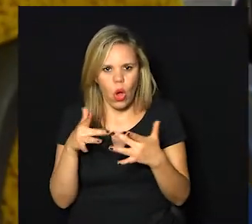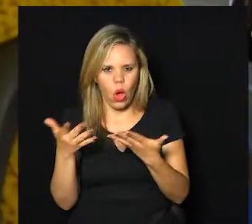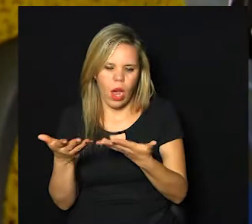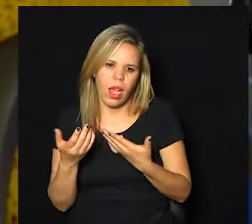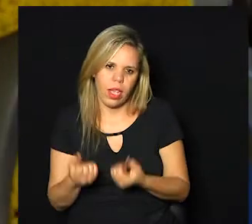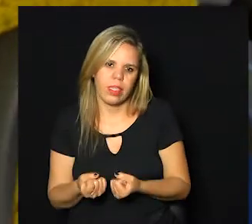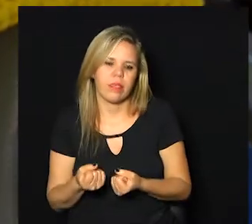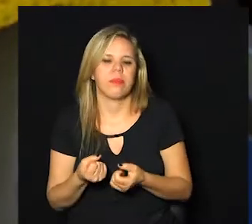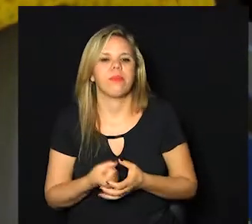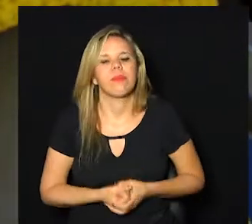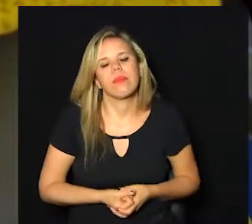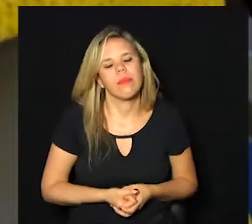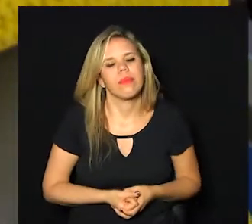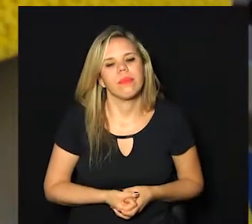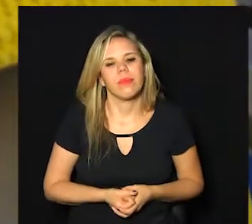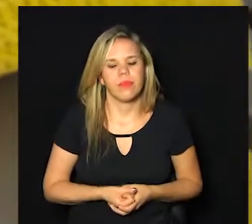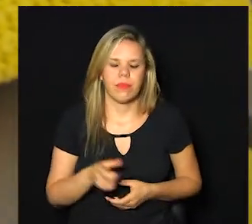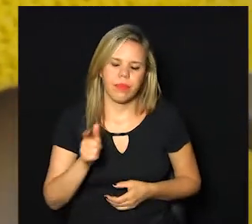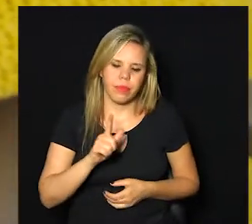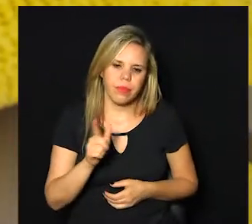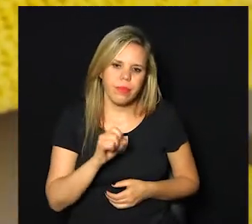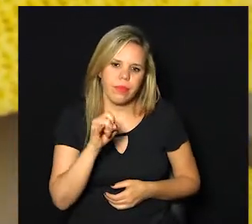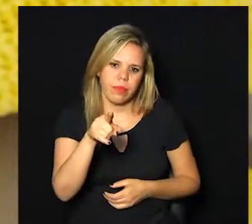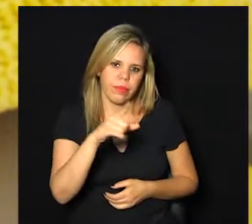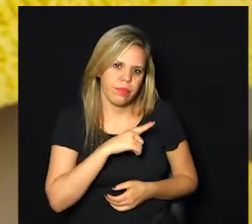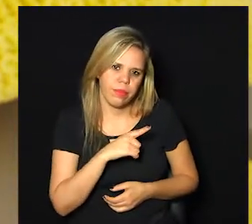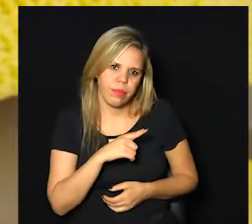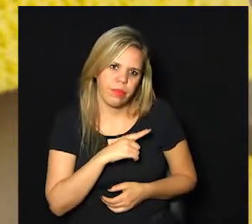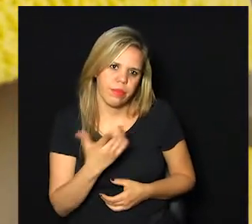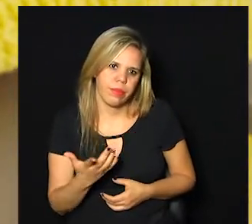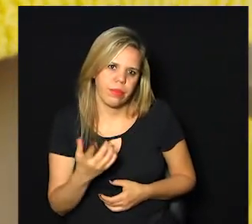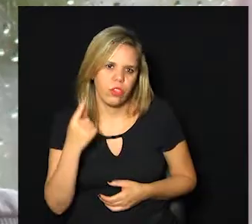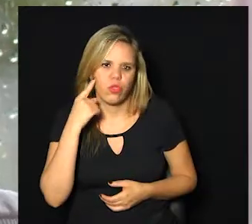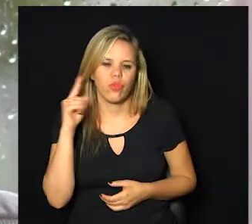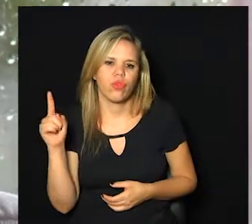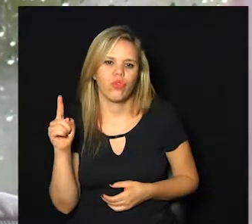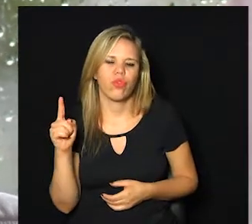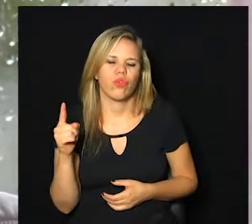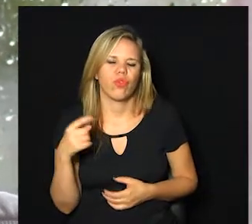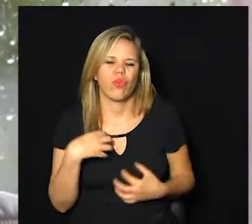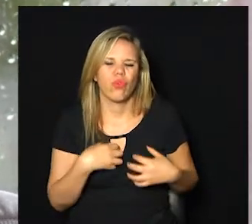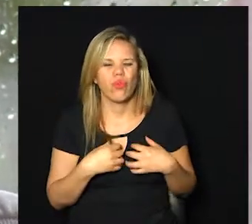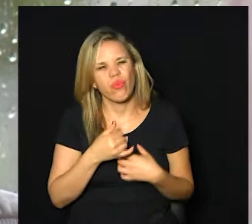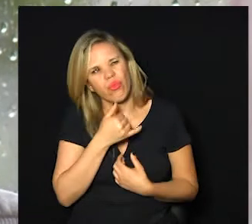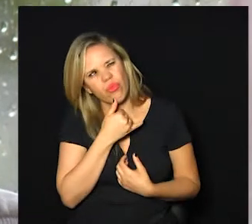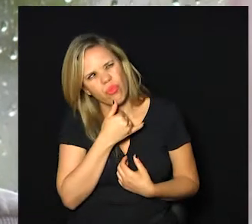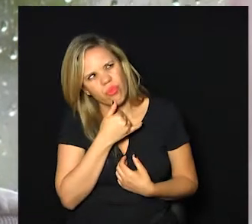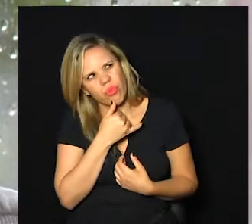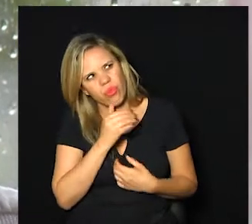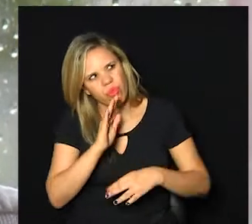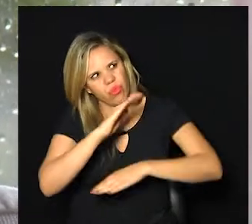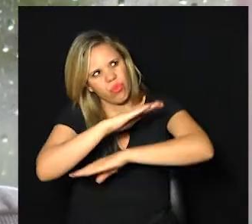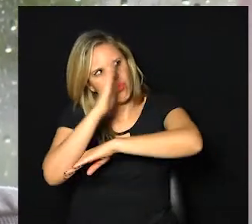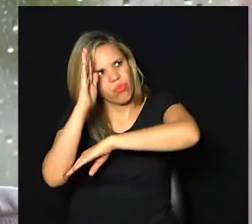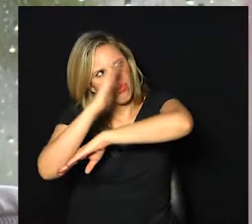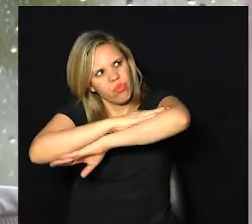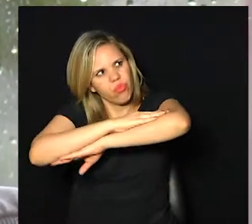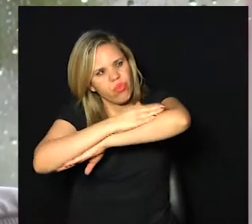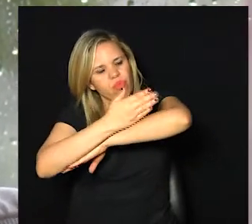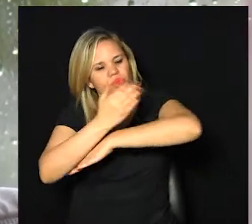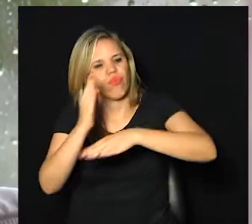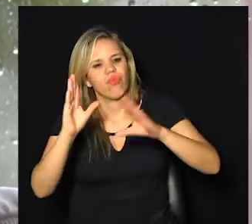receber, né? Mas é claro que se você tiver num dia cinza e você fechar a janela, você